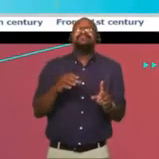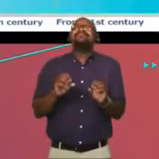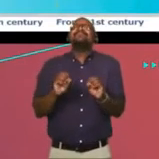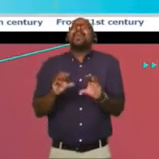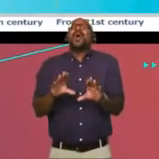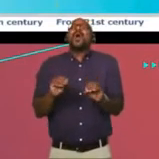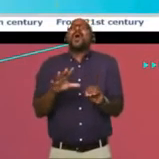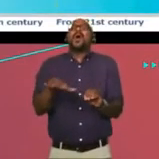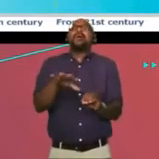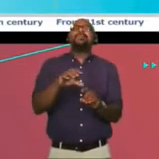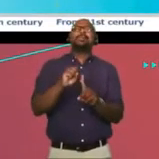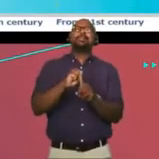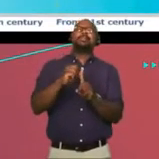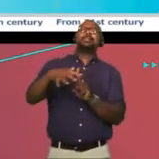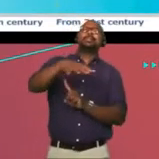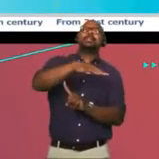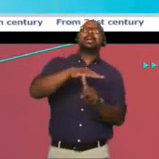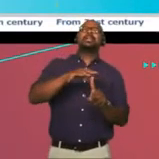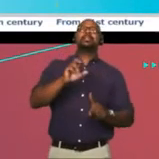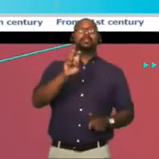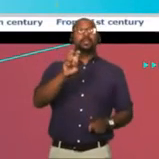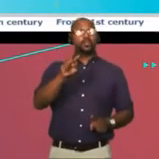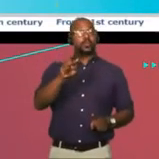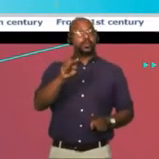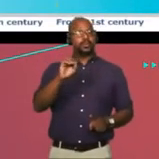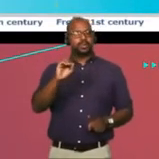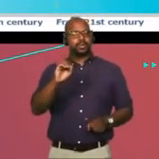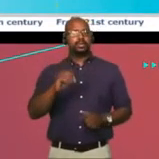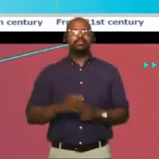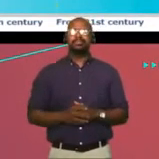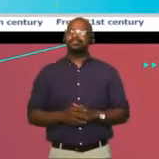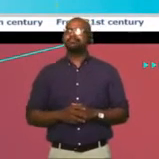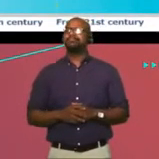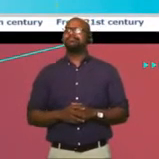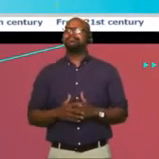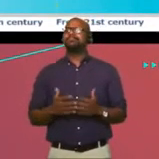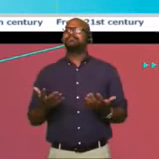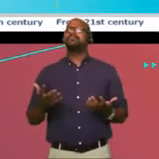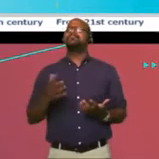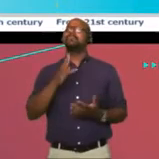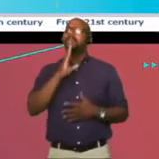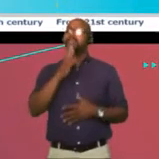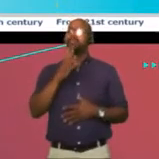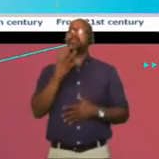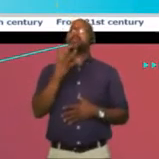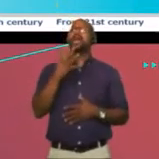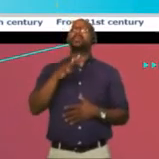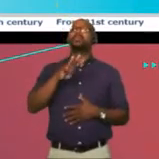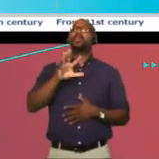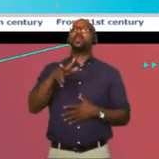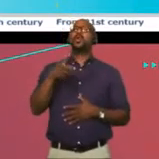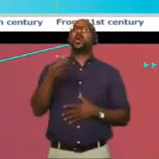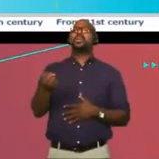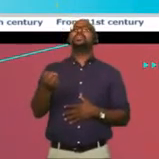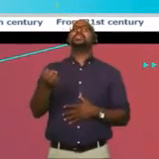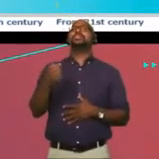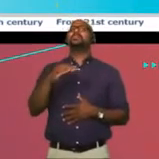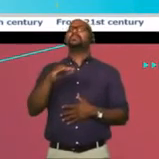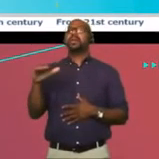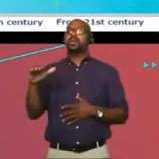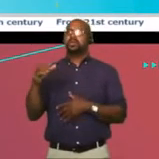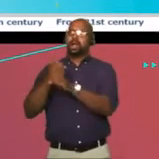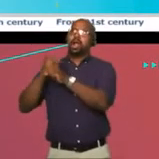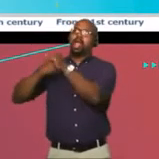essa sociedade 5.0 vão começar a nossa história 4 milhões e meio de anos atrás quando